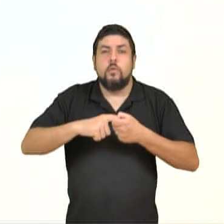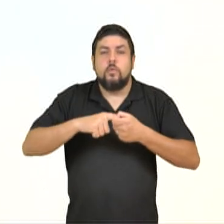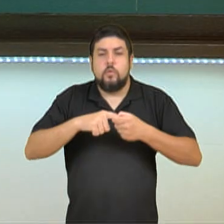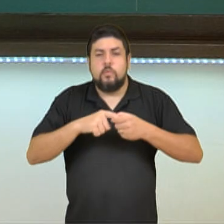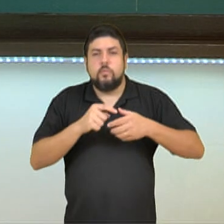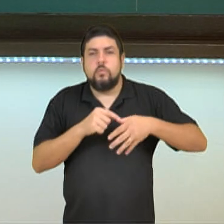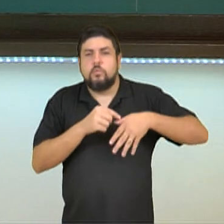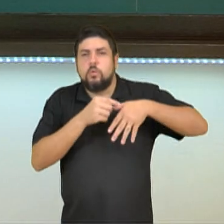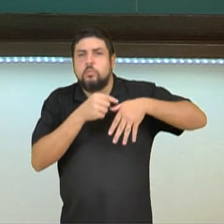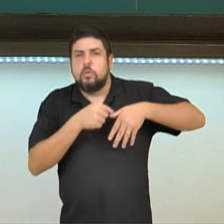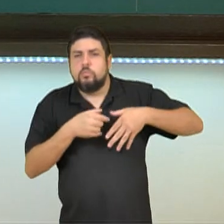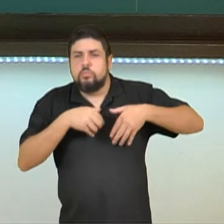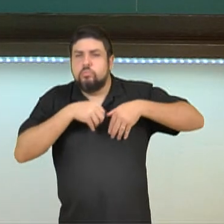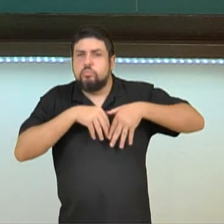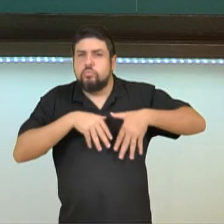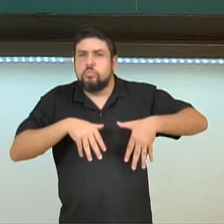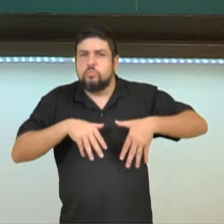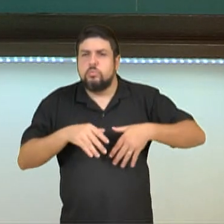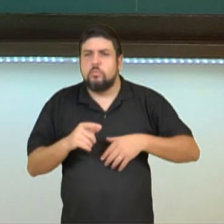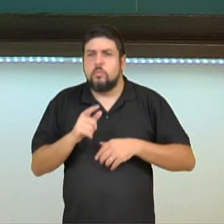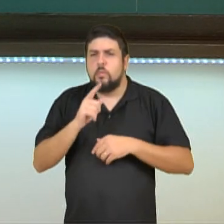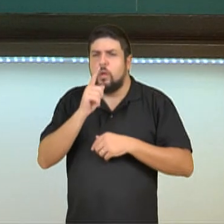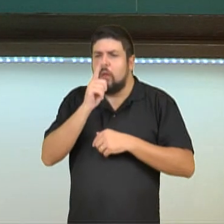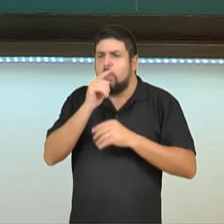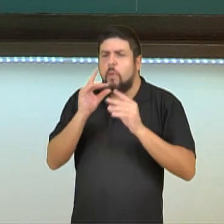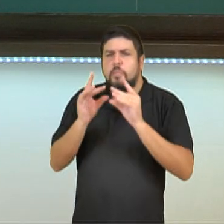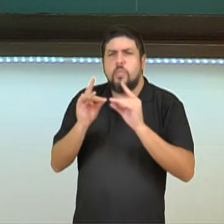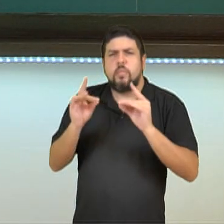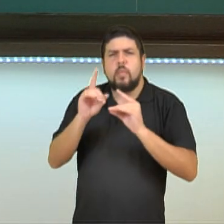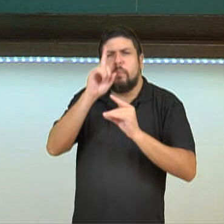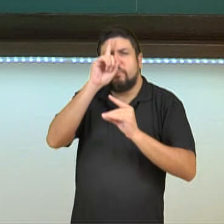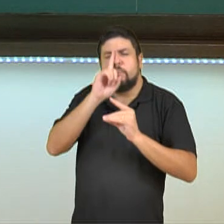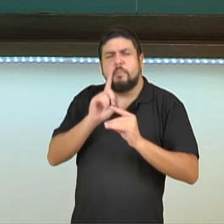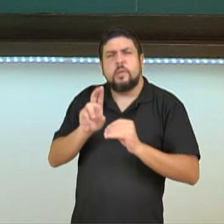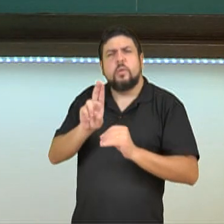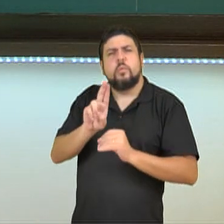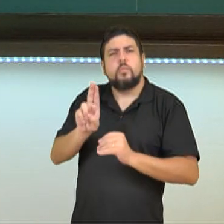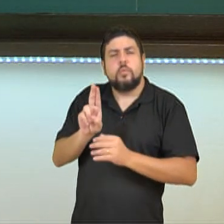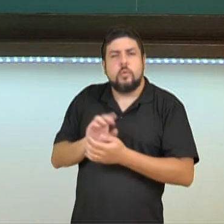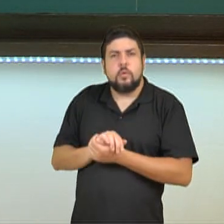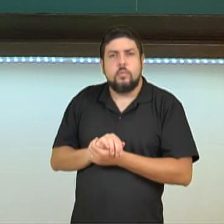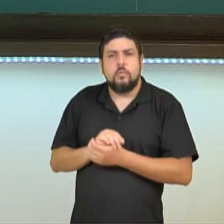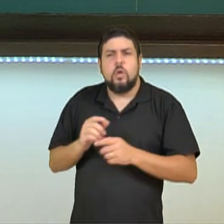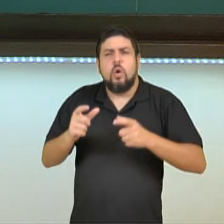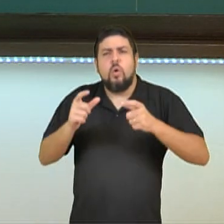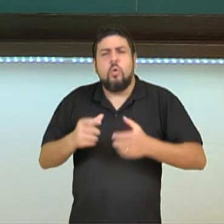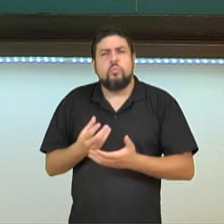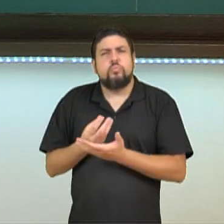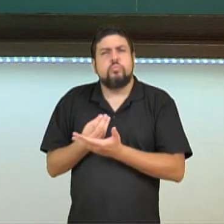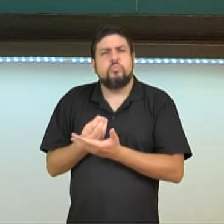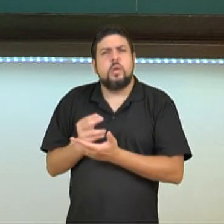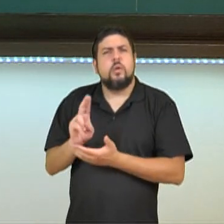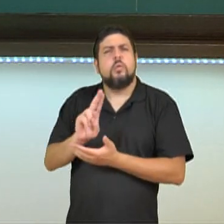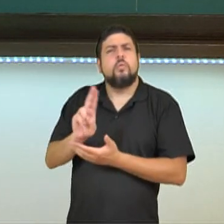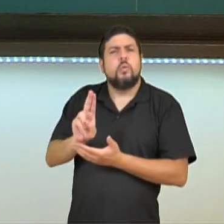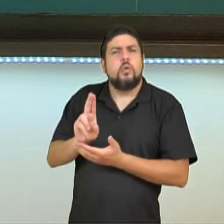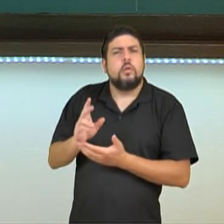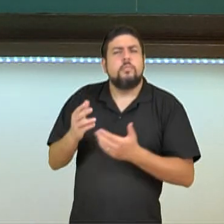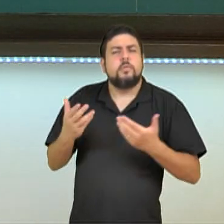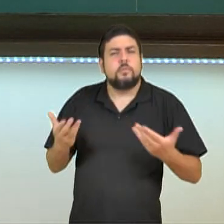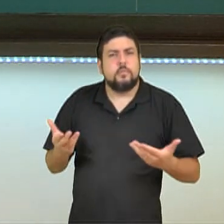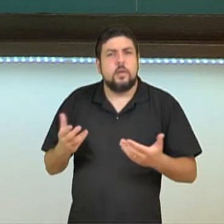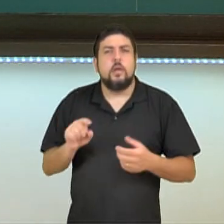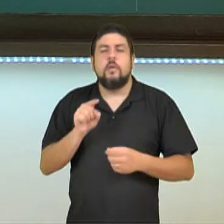vaso sanguíneo. Que líquido que é esse que nós estamos falando? E onde esse líquido é drenado e filtrado? É isso que você